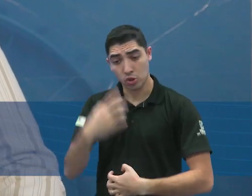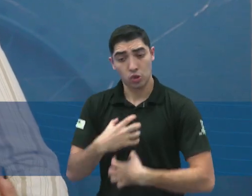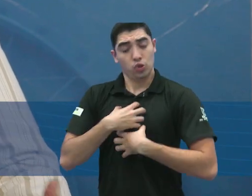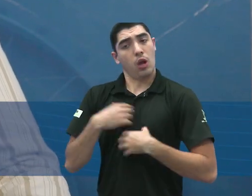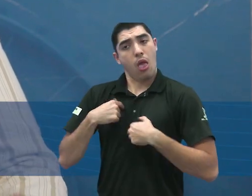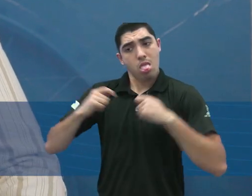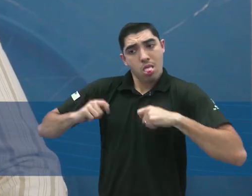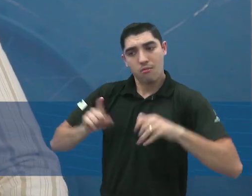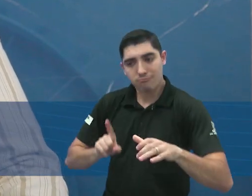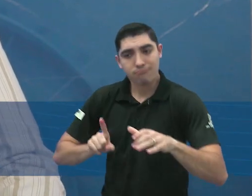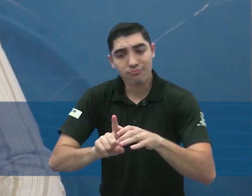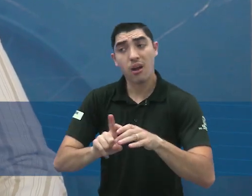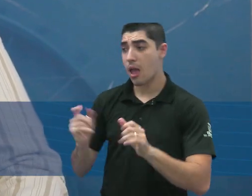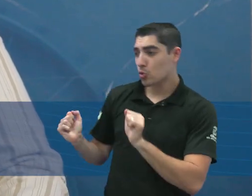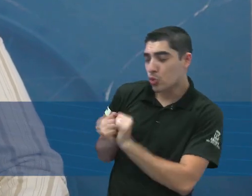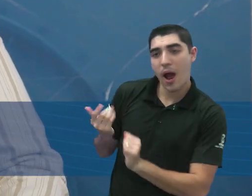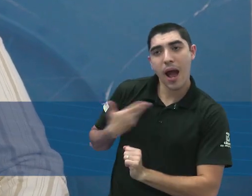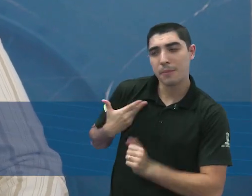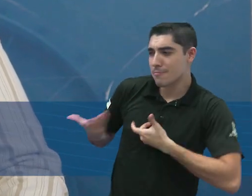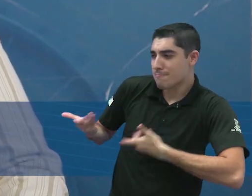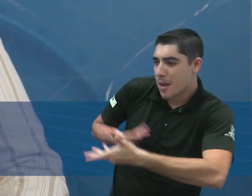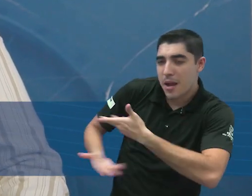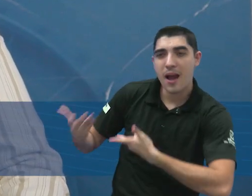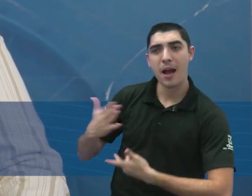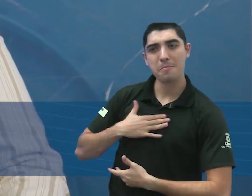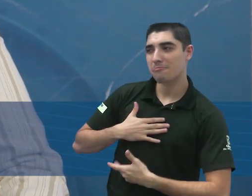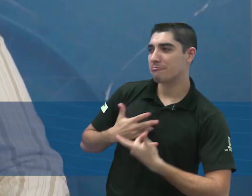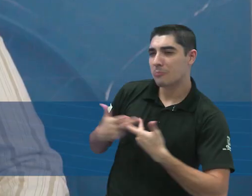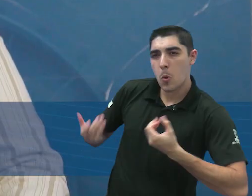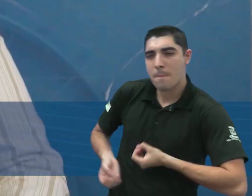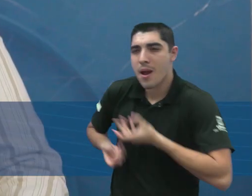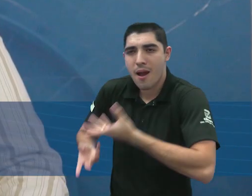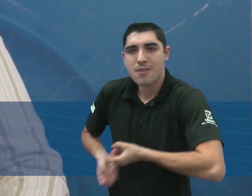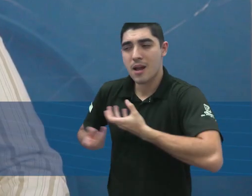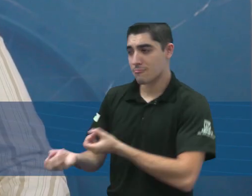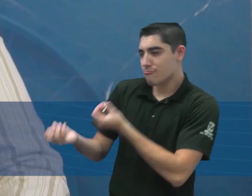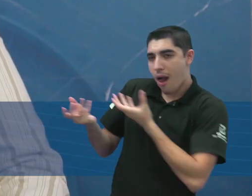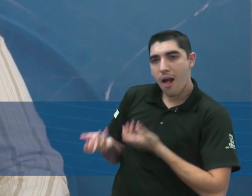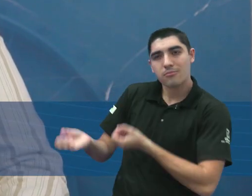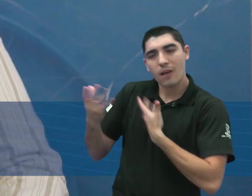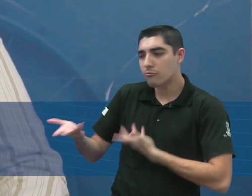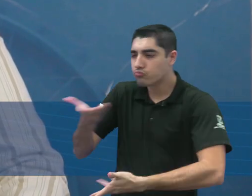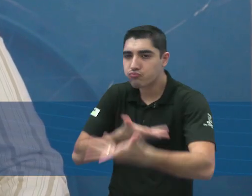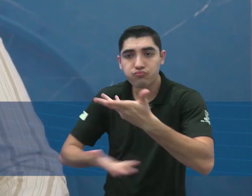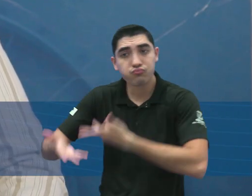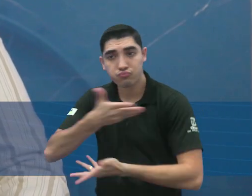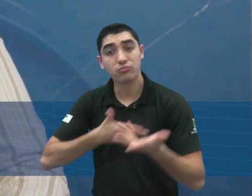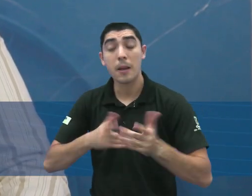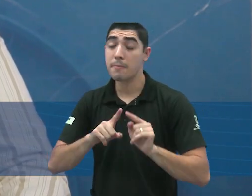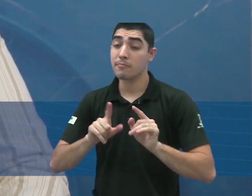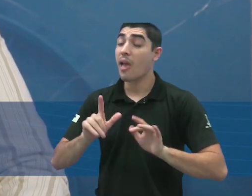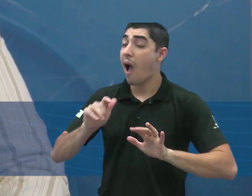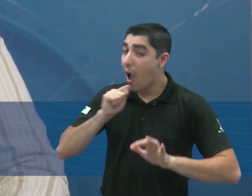que elas possam ter um colega ali do qual ela possa compartilhar algo também e trazer isso para o seu dia a dia, né? Mas realmente isso acontece, mas a